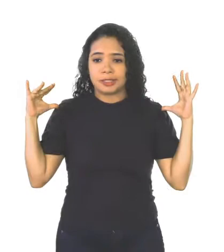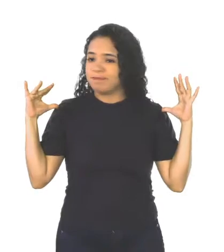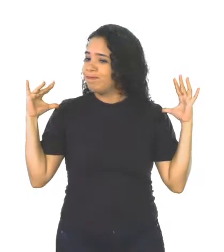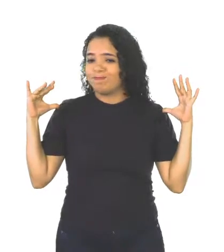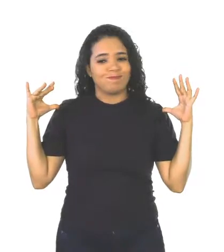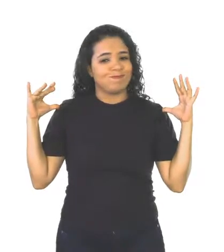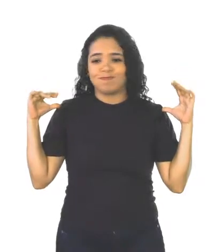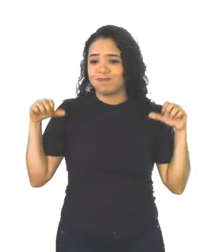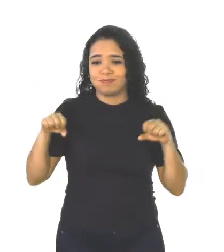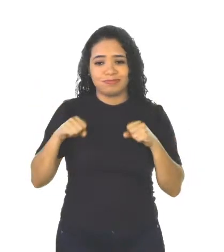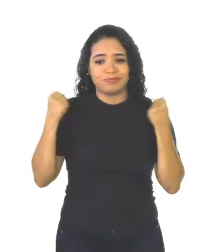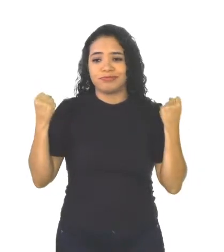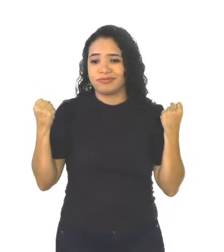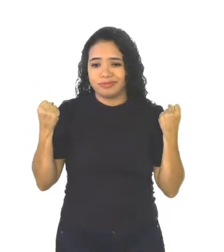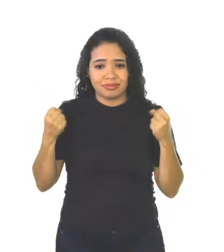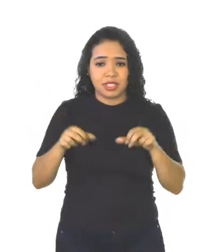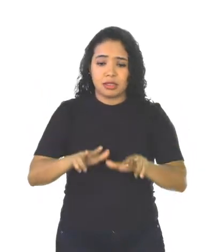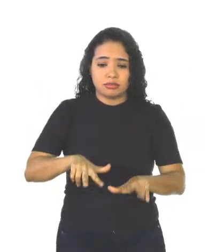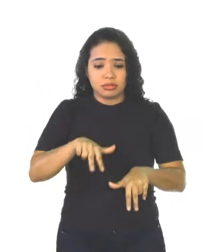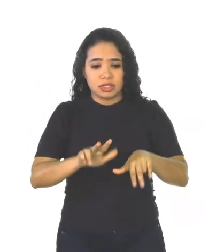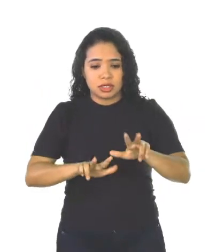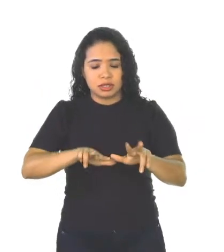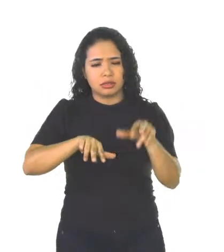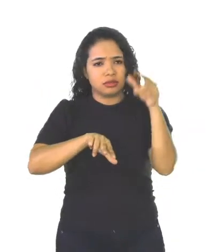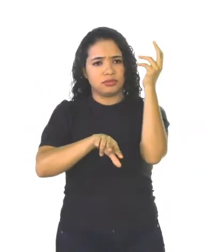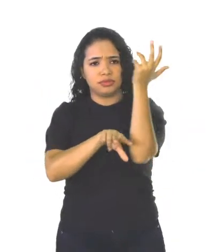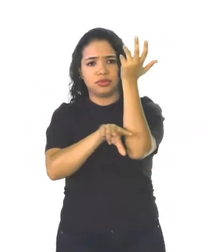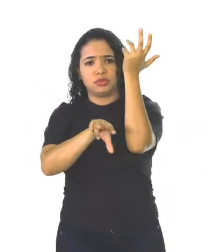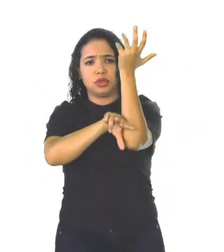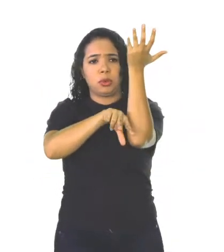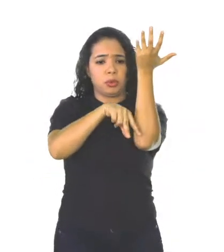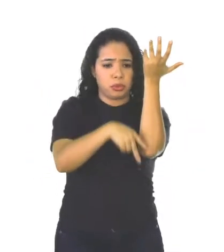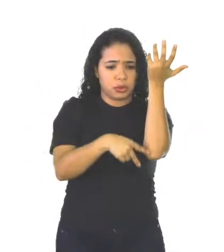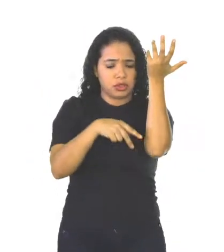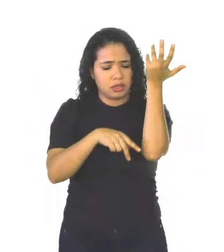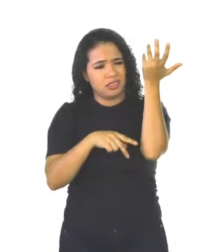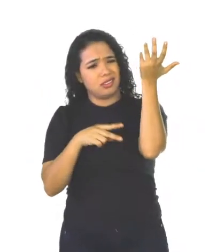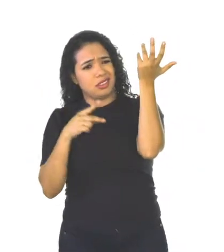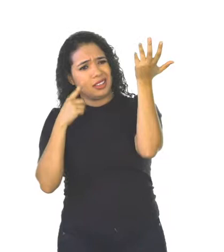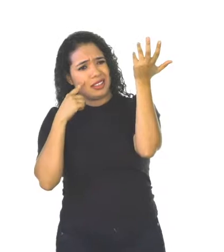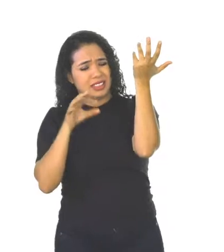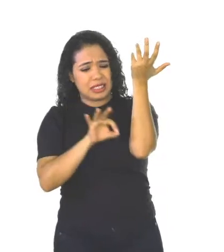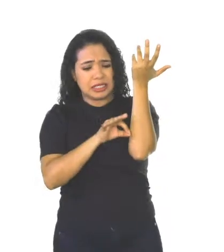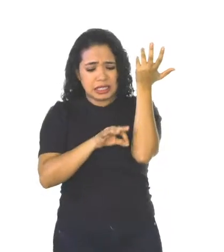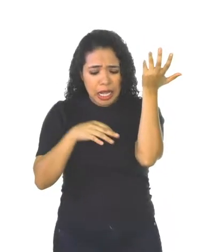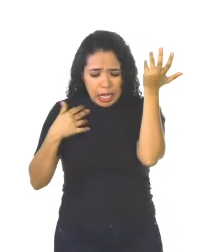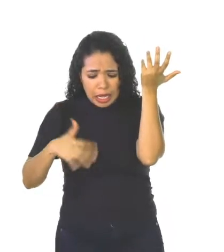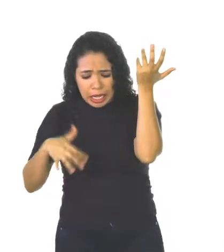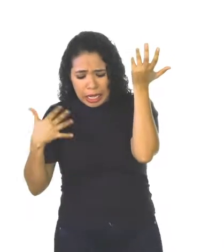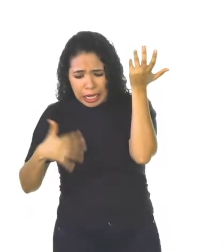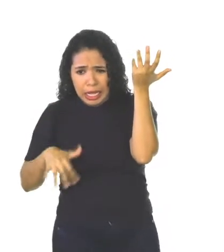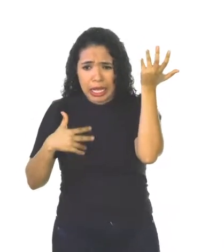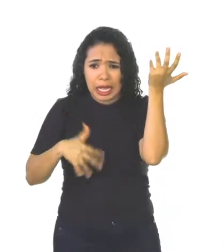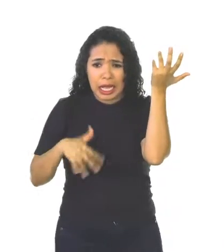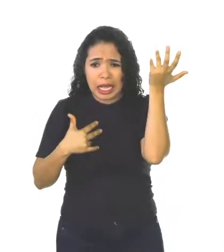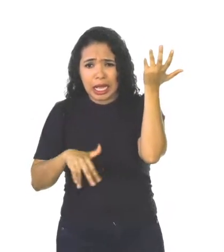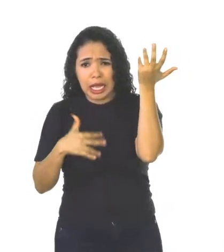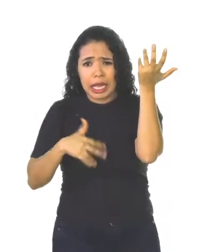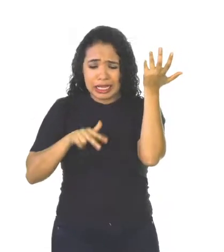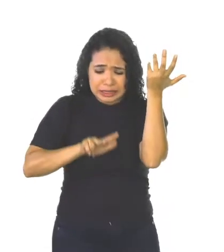Dodô tropeçou em um largo e grosso caule verde, machucando o seu pé. Uai,